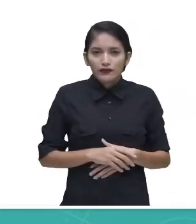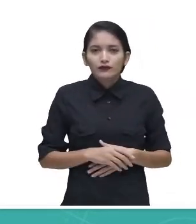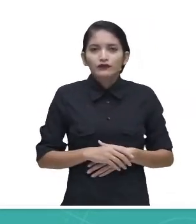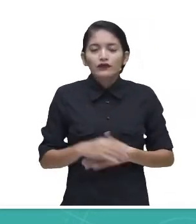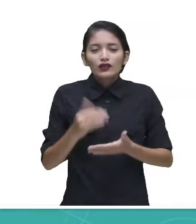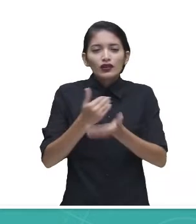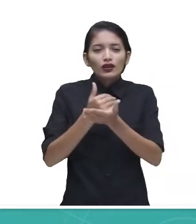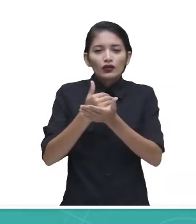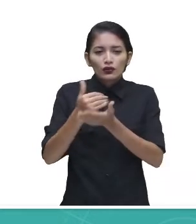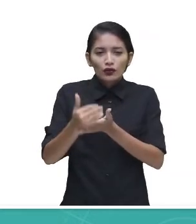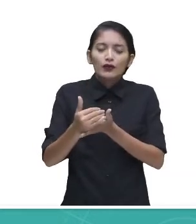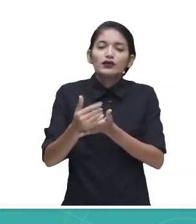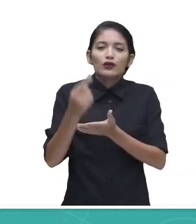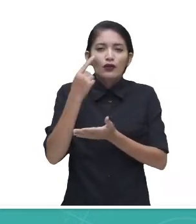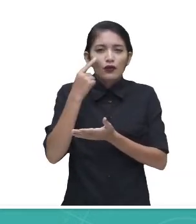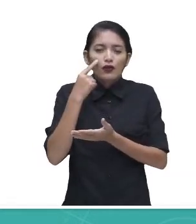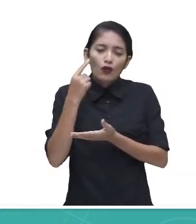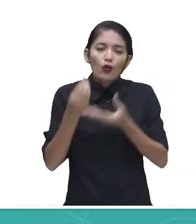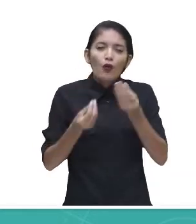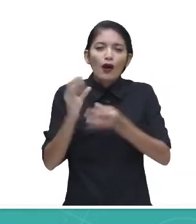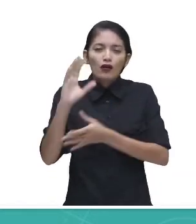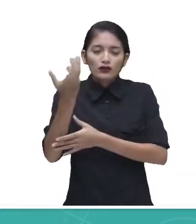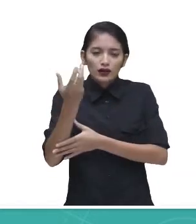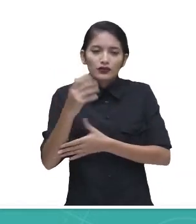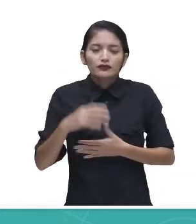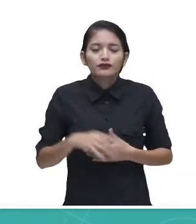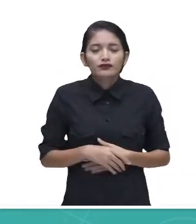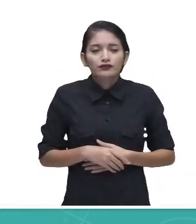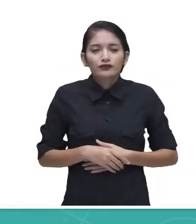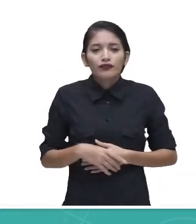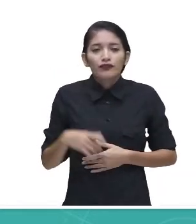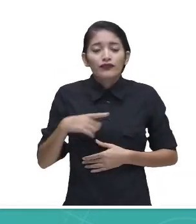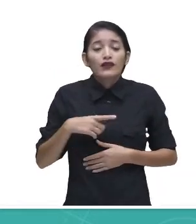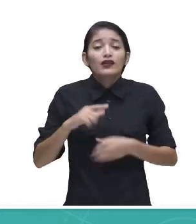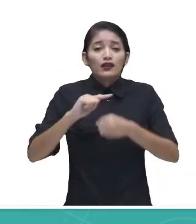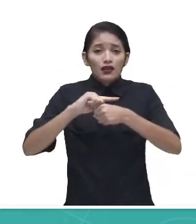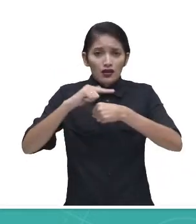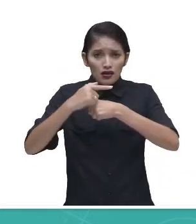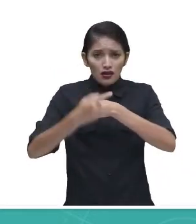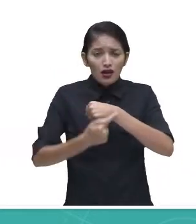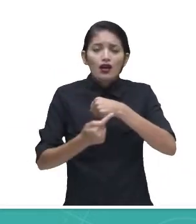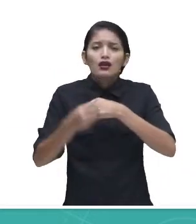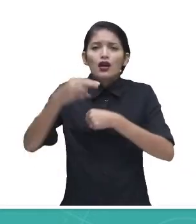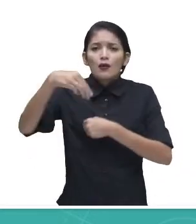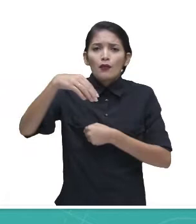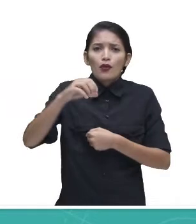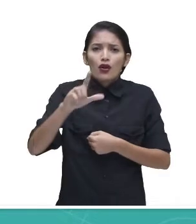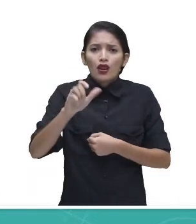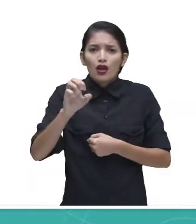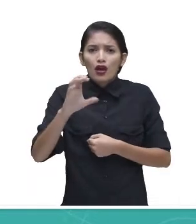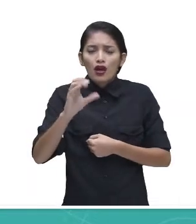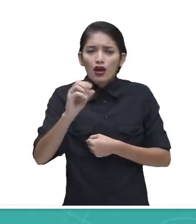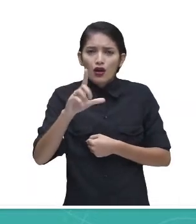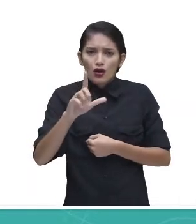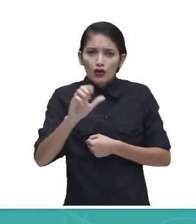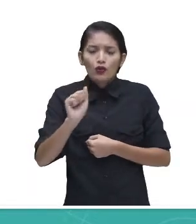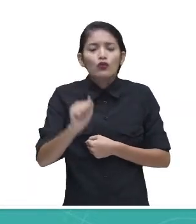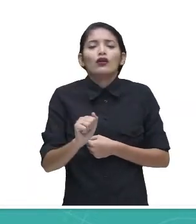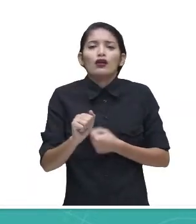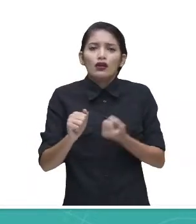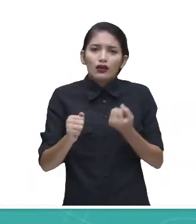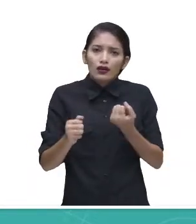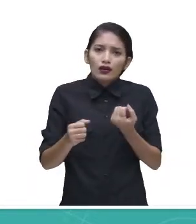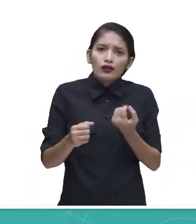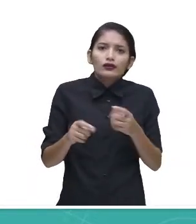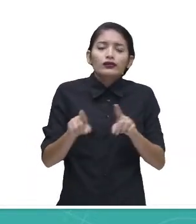no nosso croma aí, acompanhem comigo, olha lá. Você tem átomo, molécula, organela, célula.